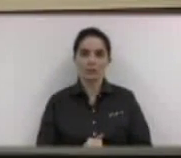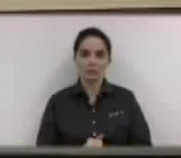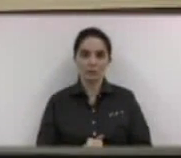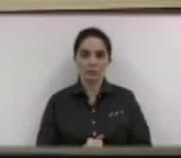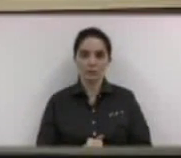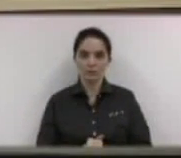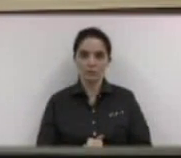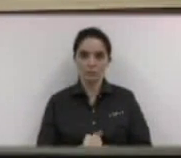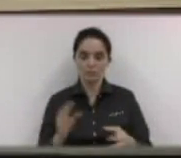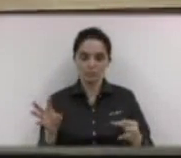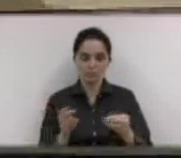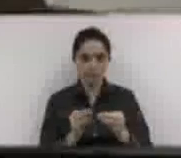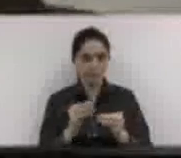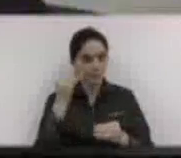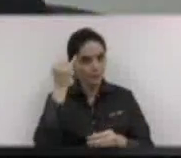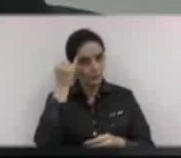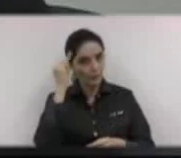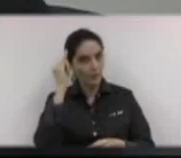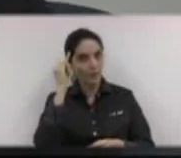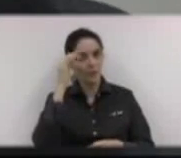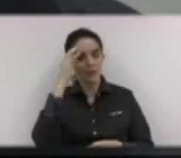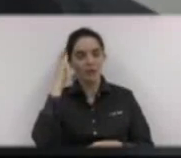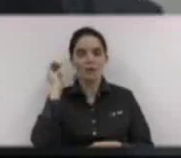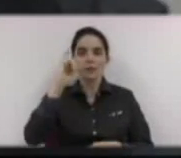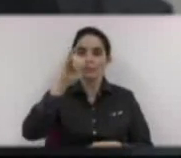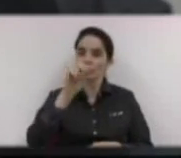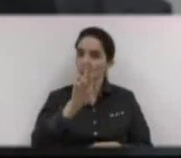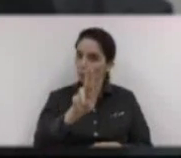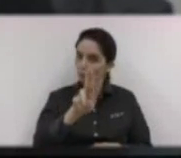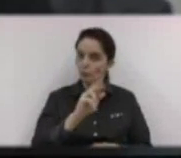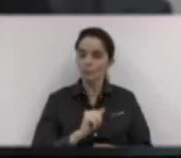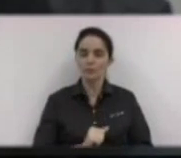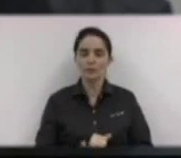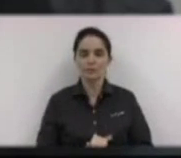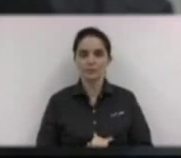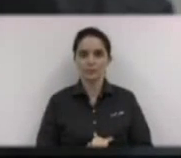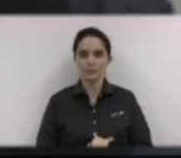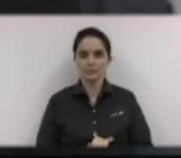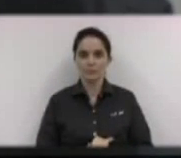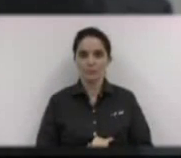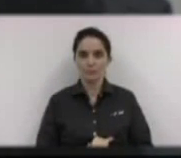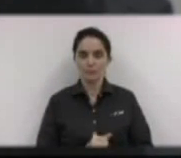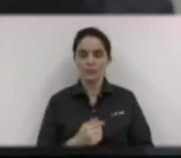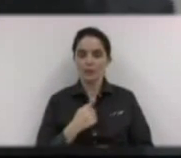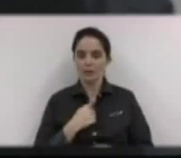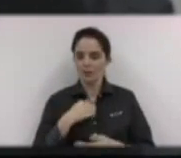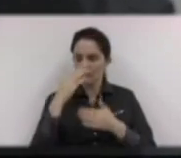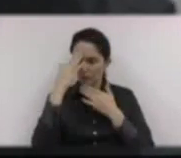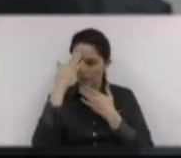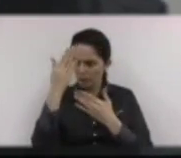incluído a ideia do vereador Junegão. Então, em nome da comissão, agradeço a